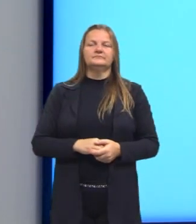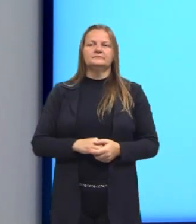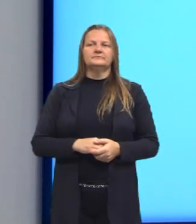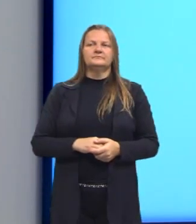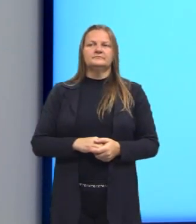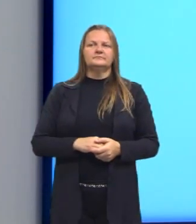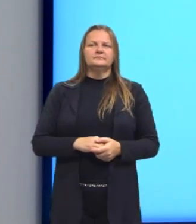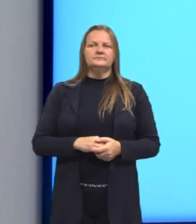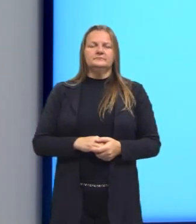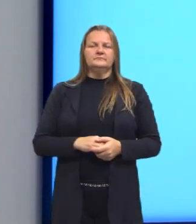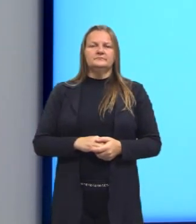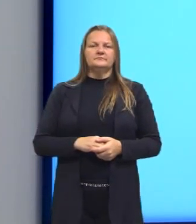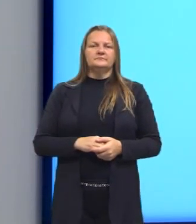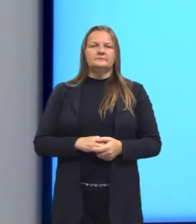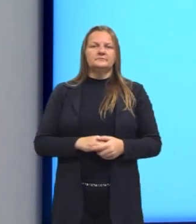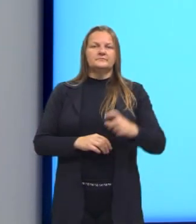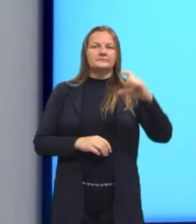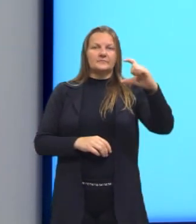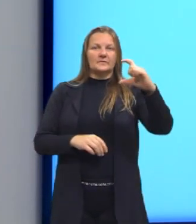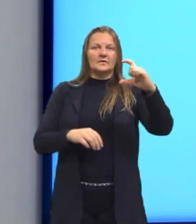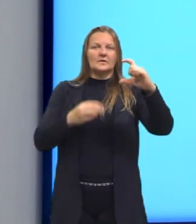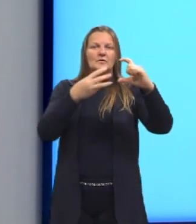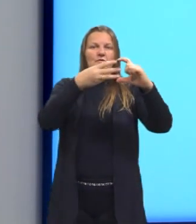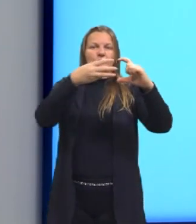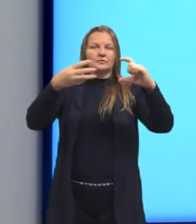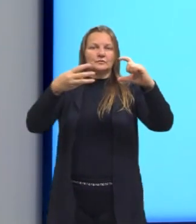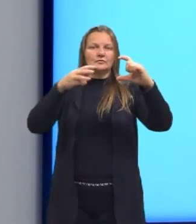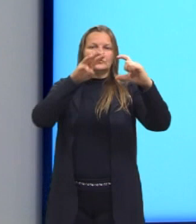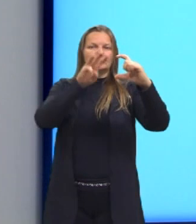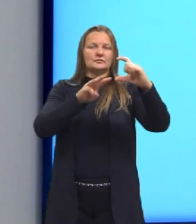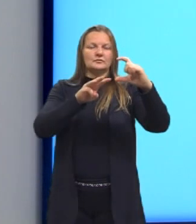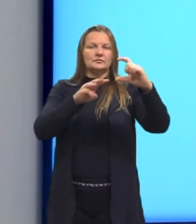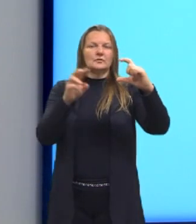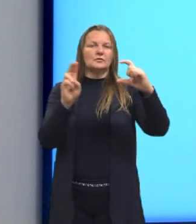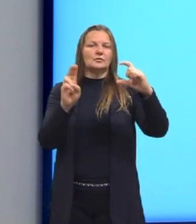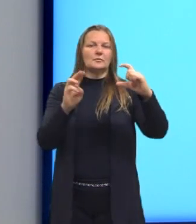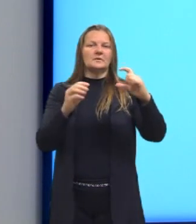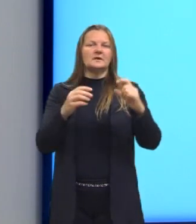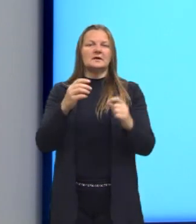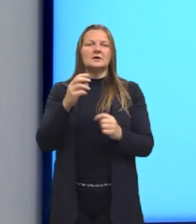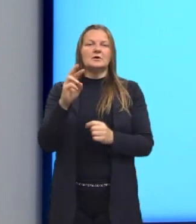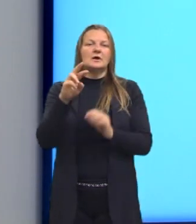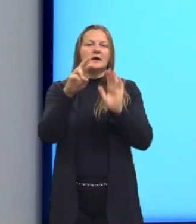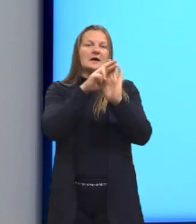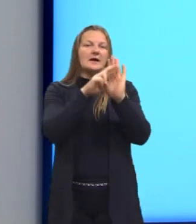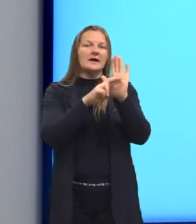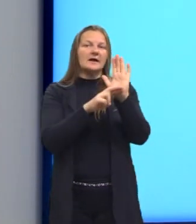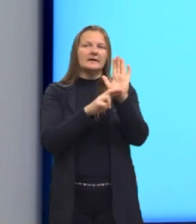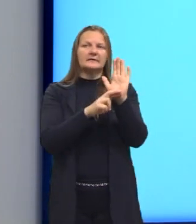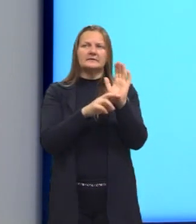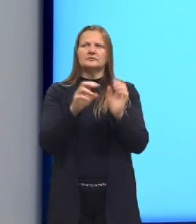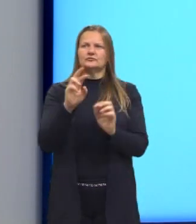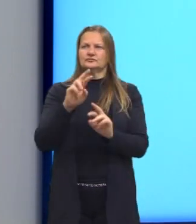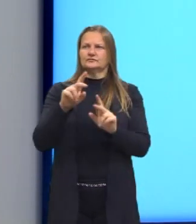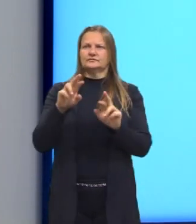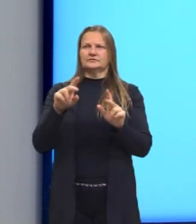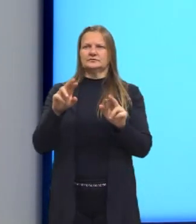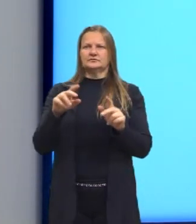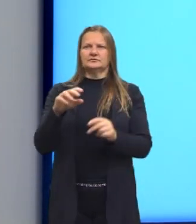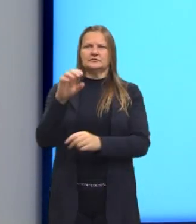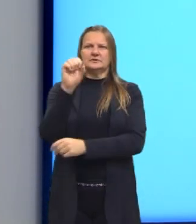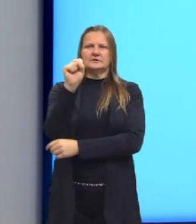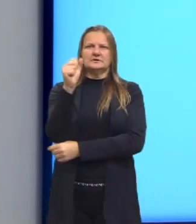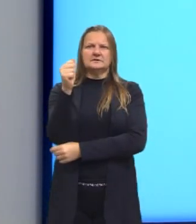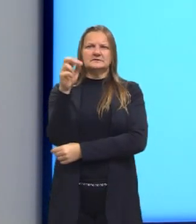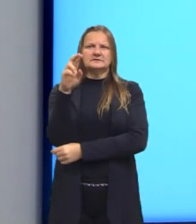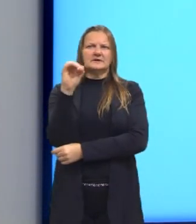de ordem 3, nós podemos aplicar a chamada regra de Sarros para calcular o determinante,